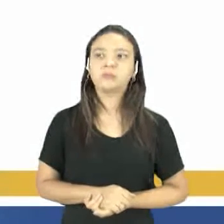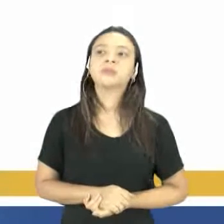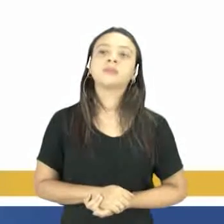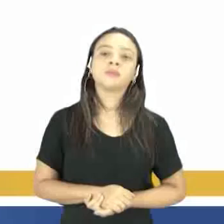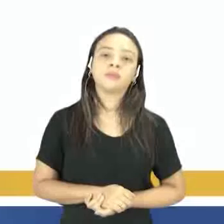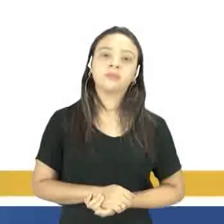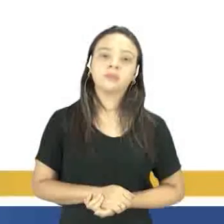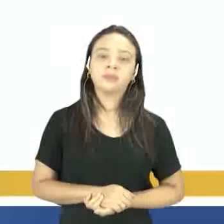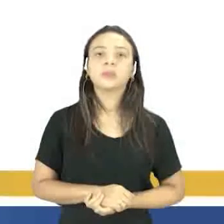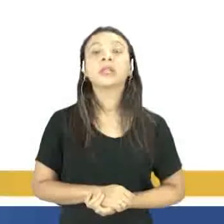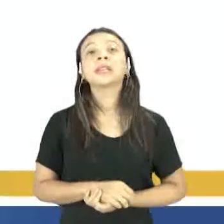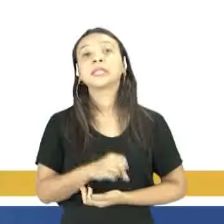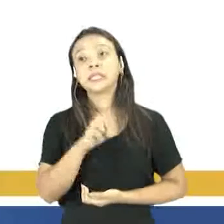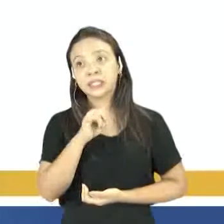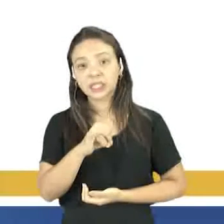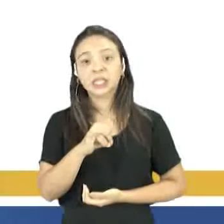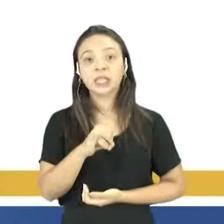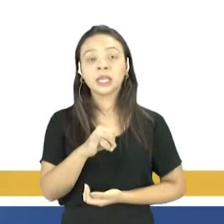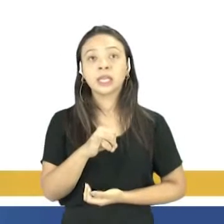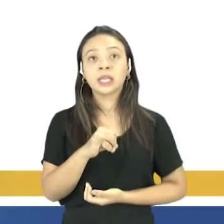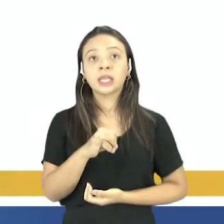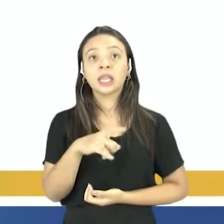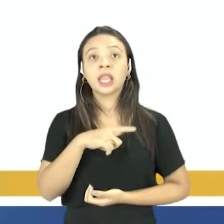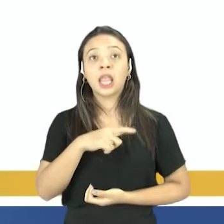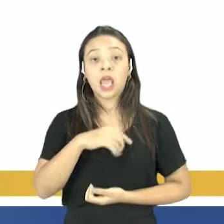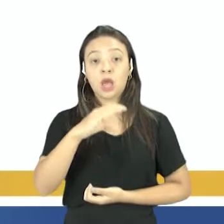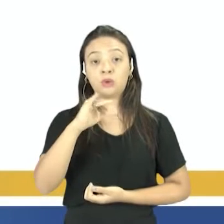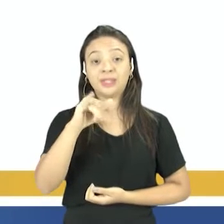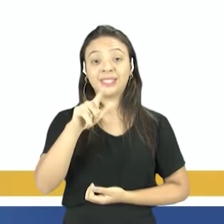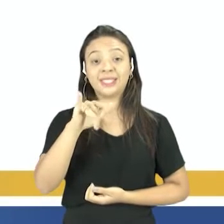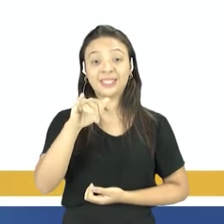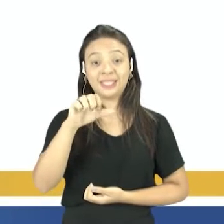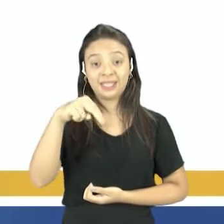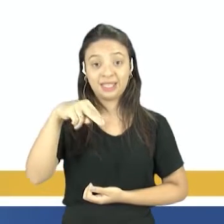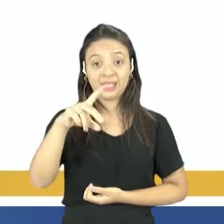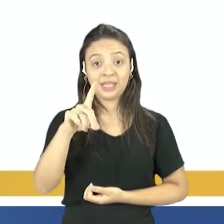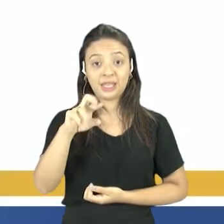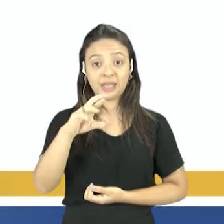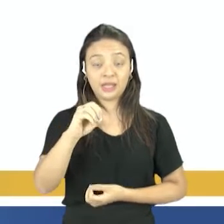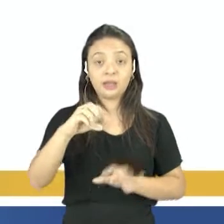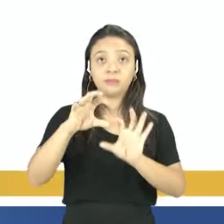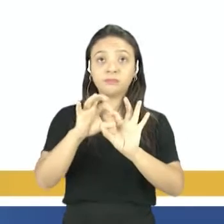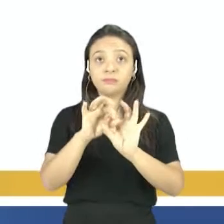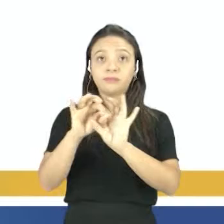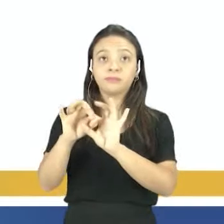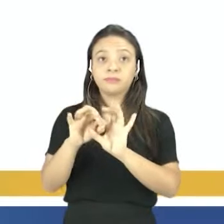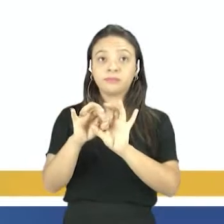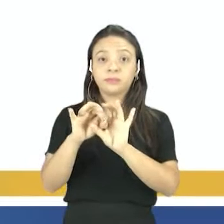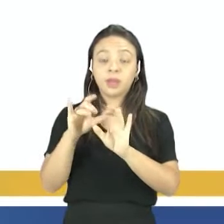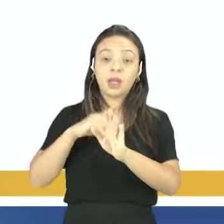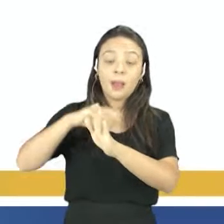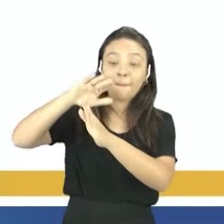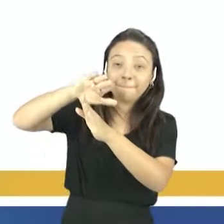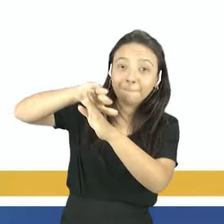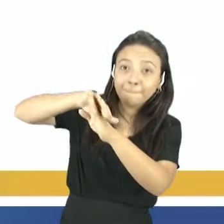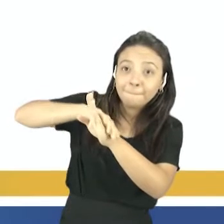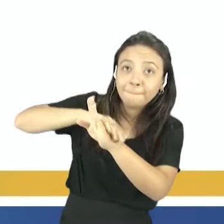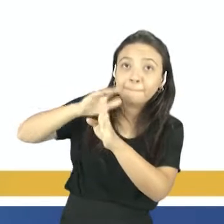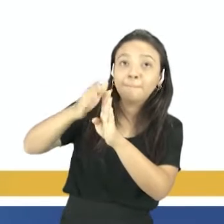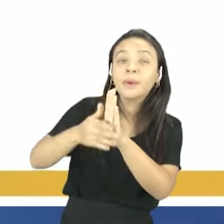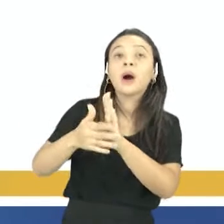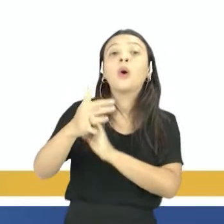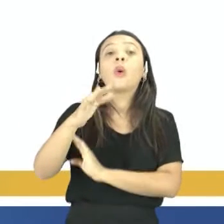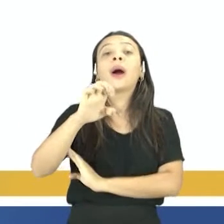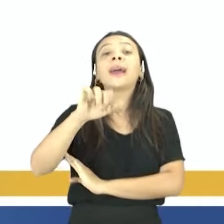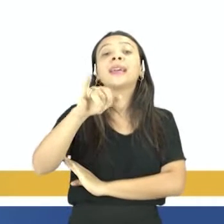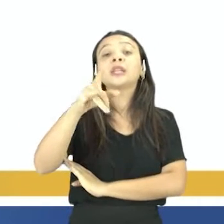Agora, quando eu pego um cilindro e faço a intersecção com um plano que contém o eixo do cilindro,